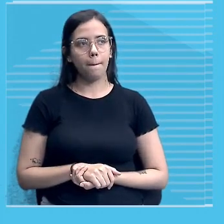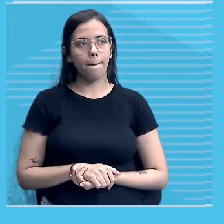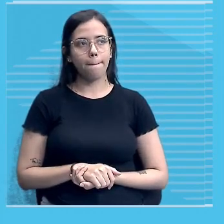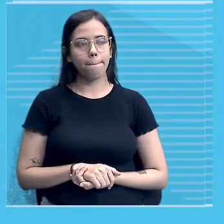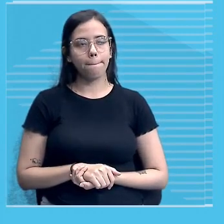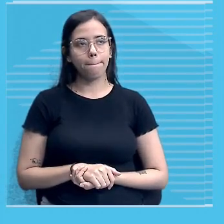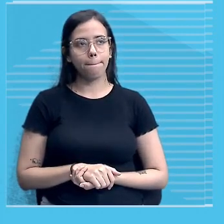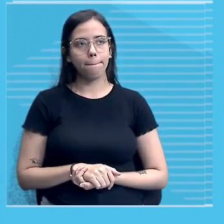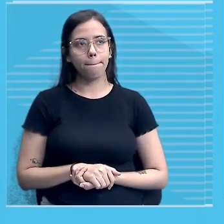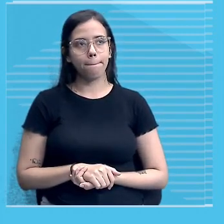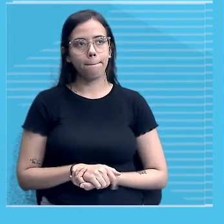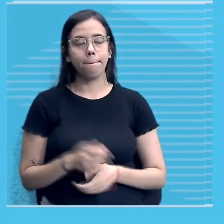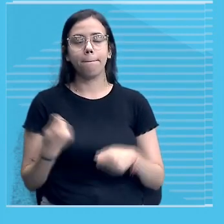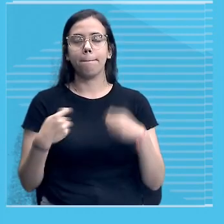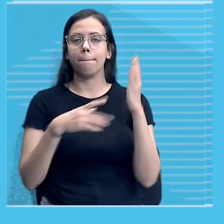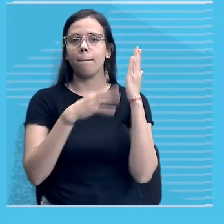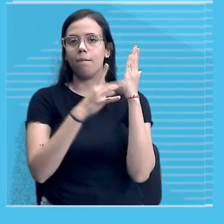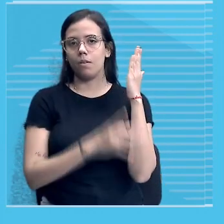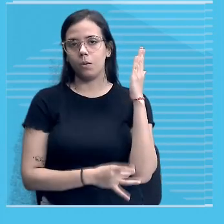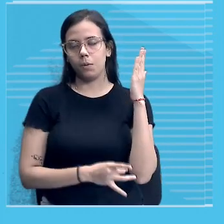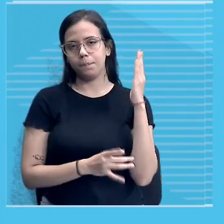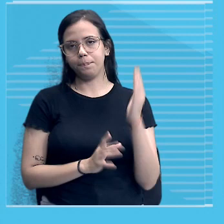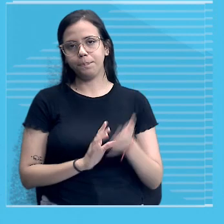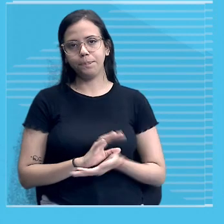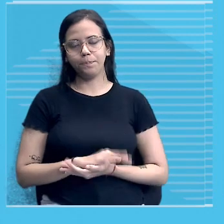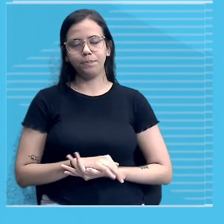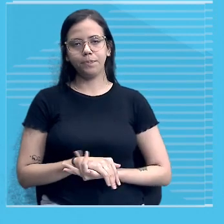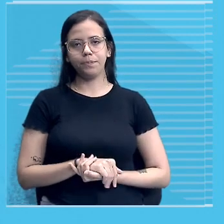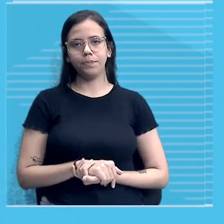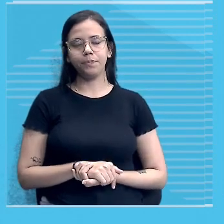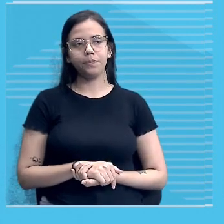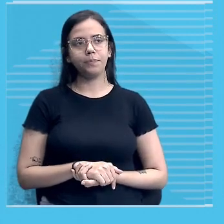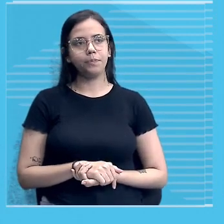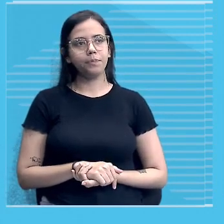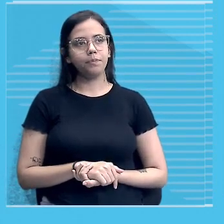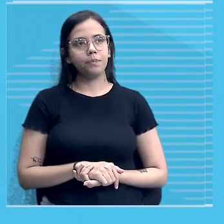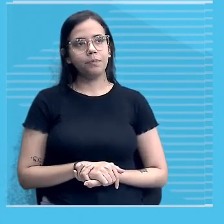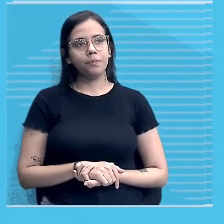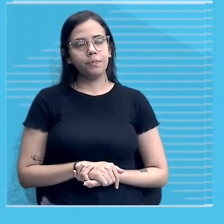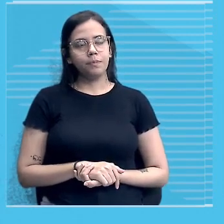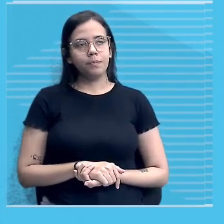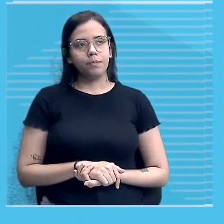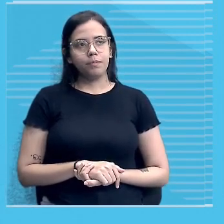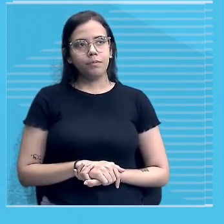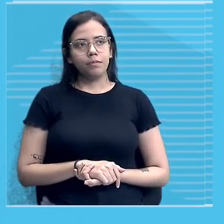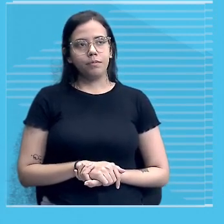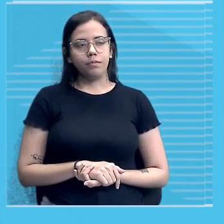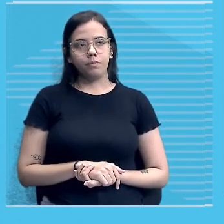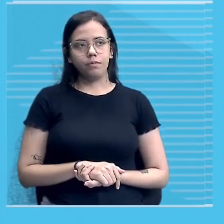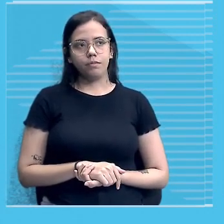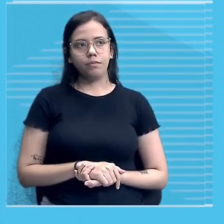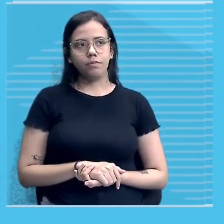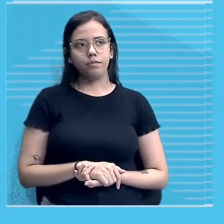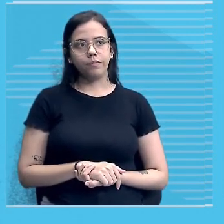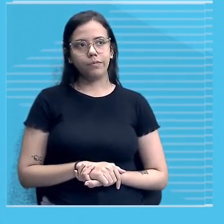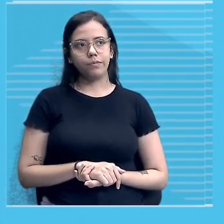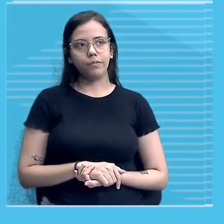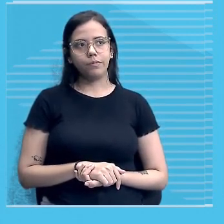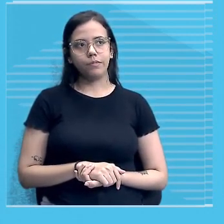eu vou ter que fatorar o 27 vamos fazer aqui no cantinho aqui ó vamos ter que fatorar o